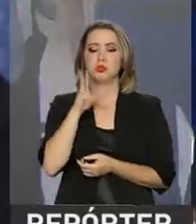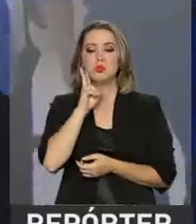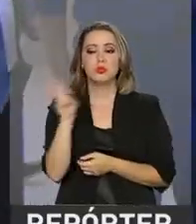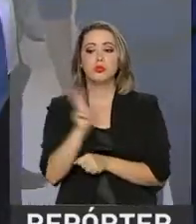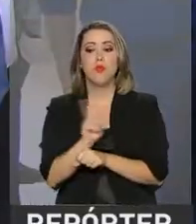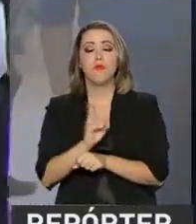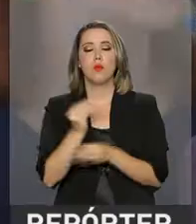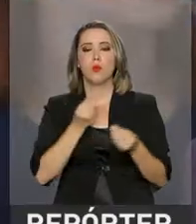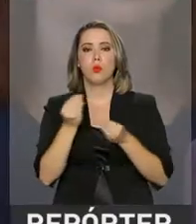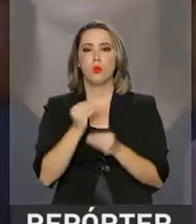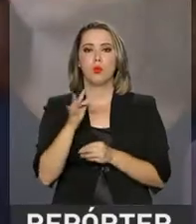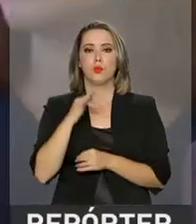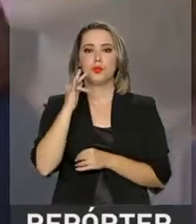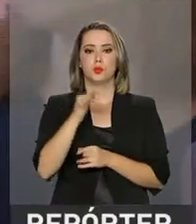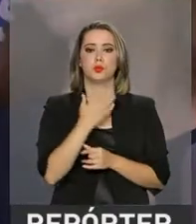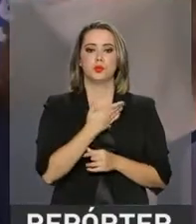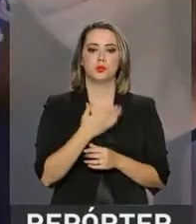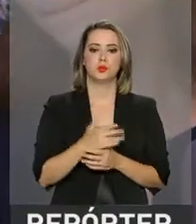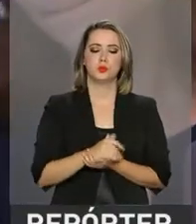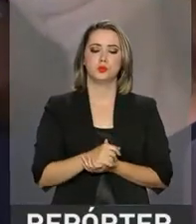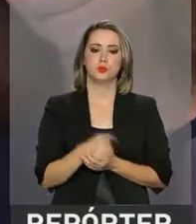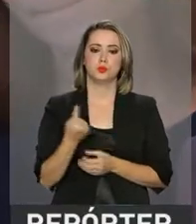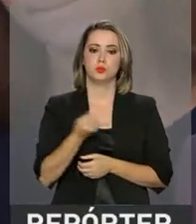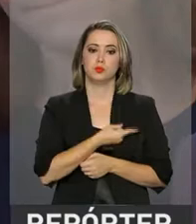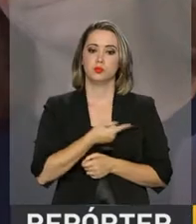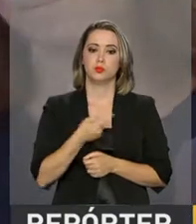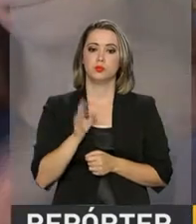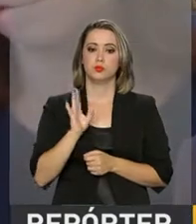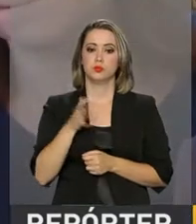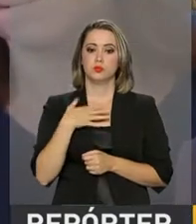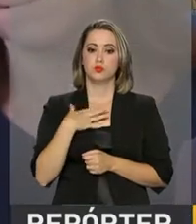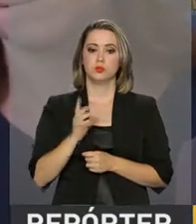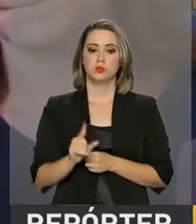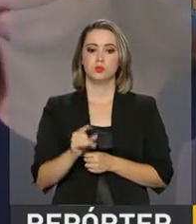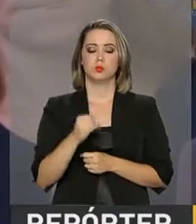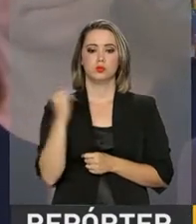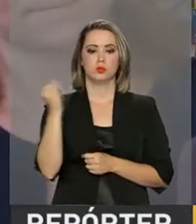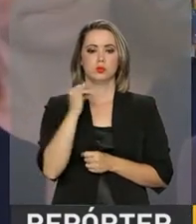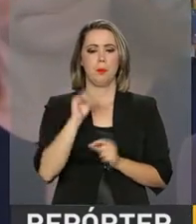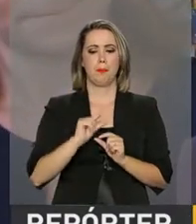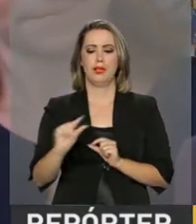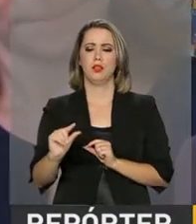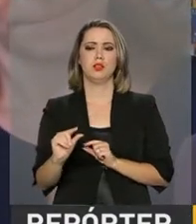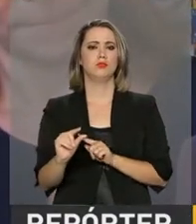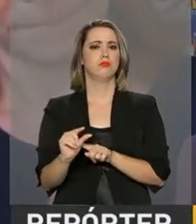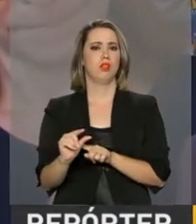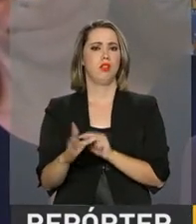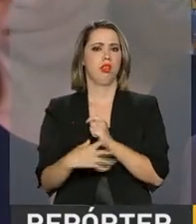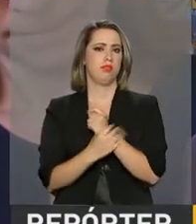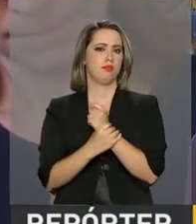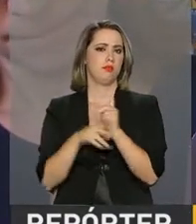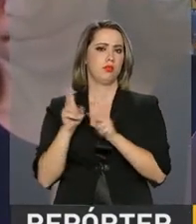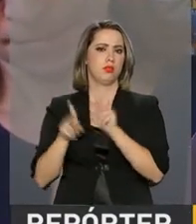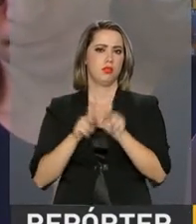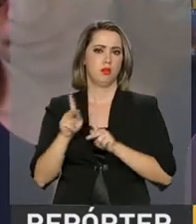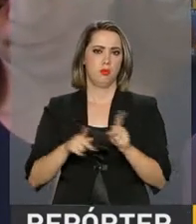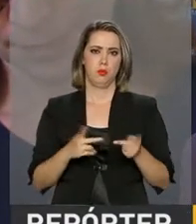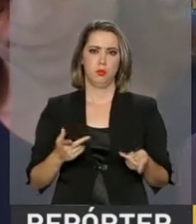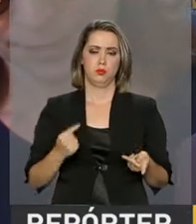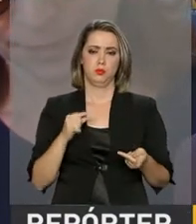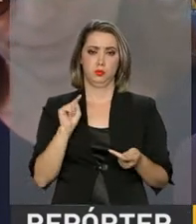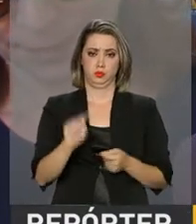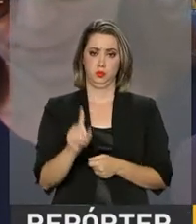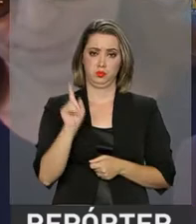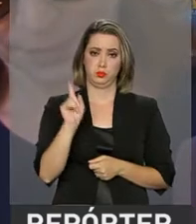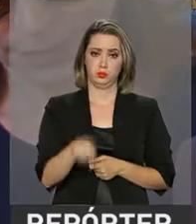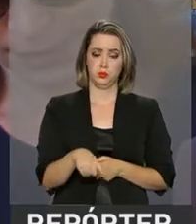instalações nós somos de alguma forma uma parte muito singela da segurança pública a segurança